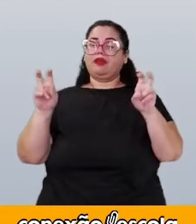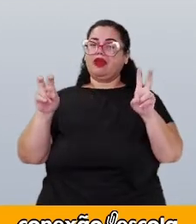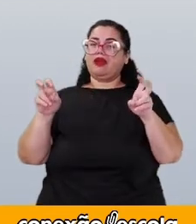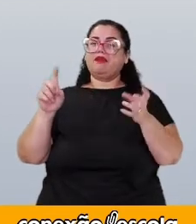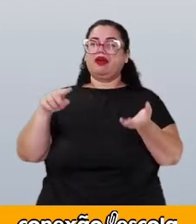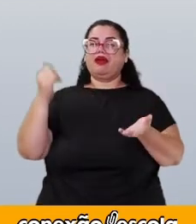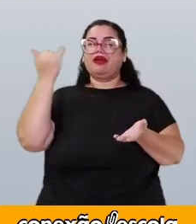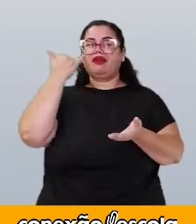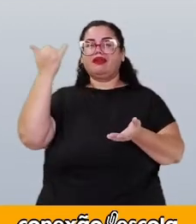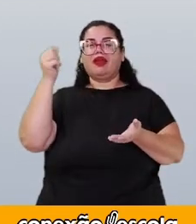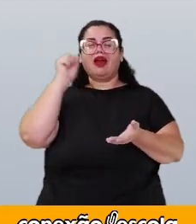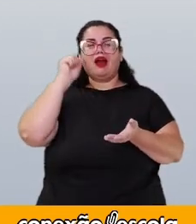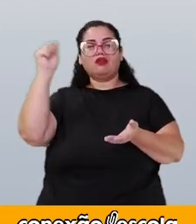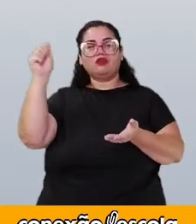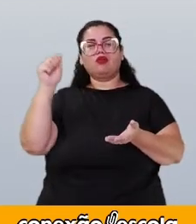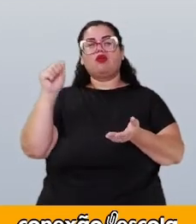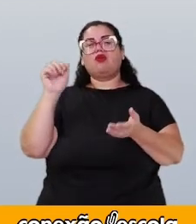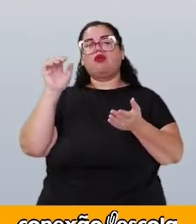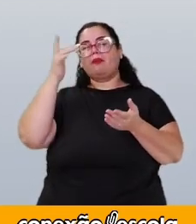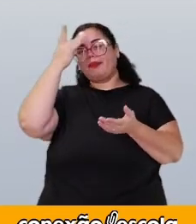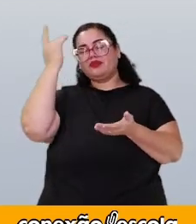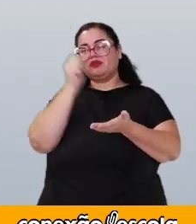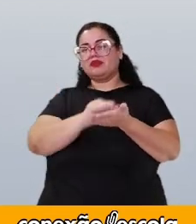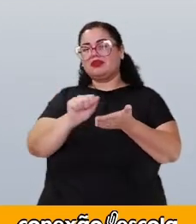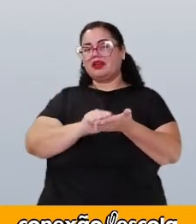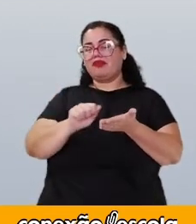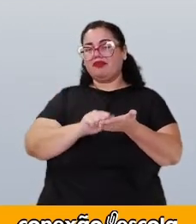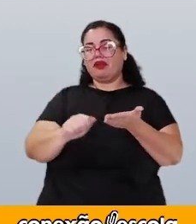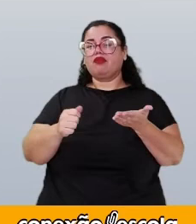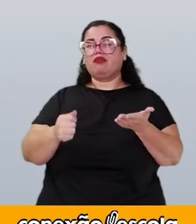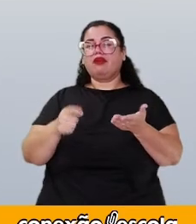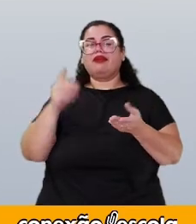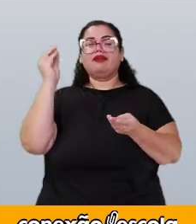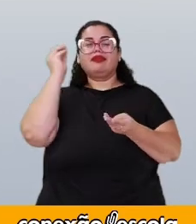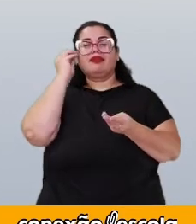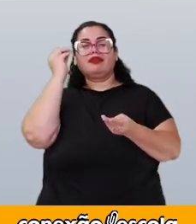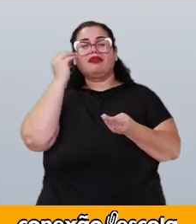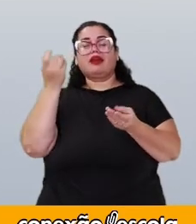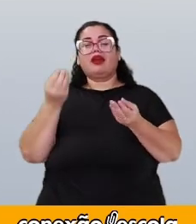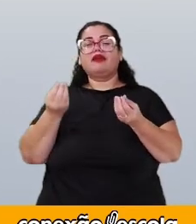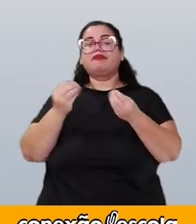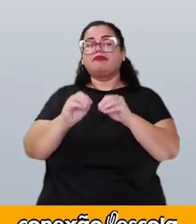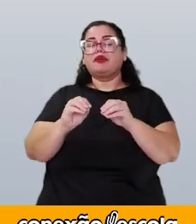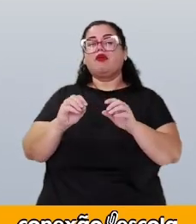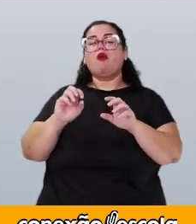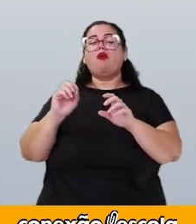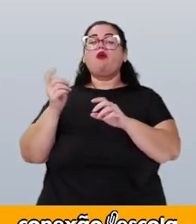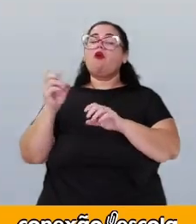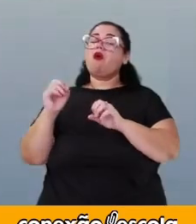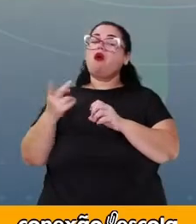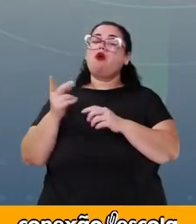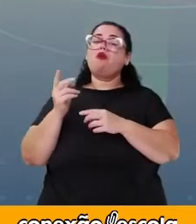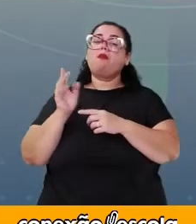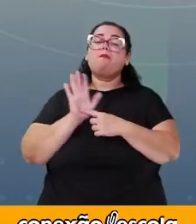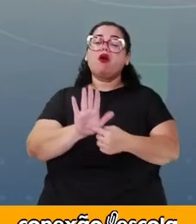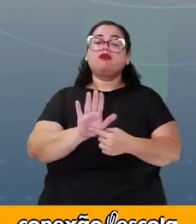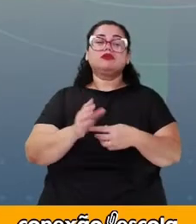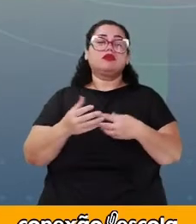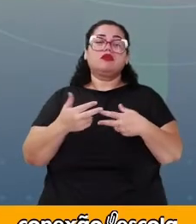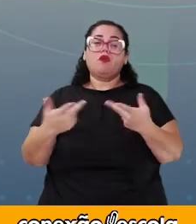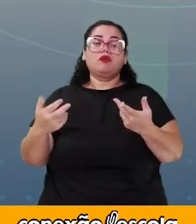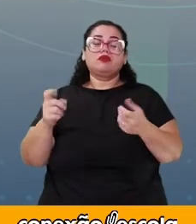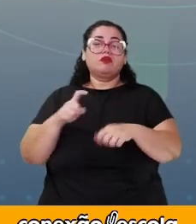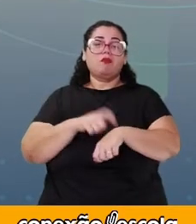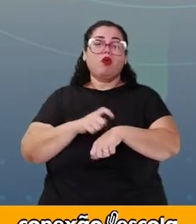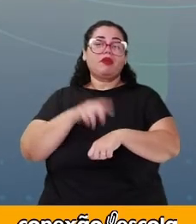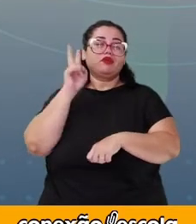ideia do autor, do dramaturgo, ao tentar expor, ao tentar representar algo